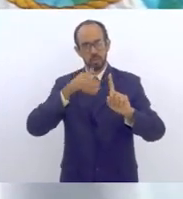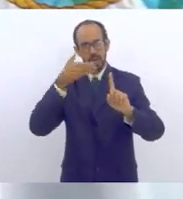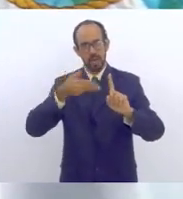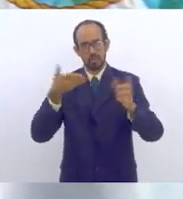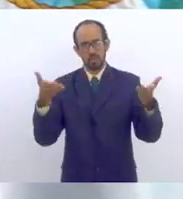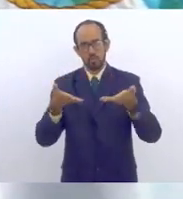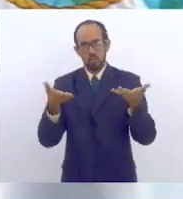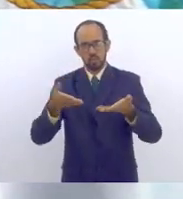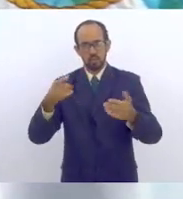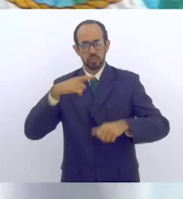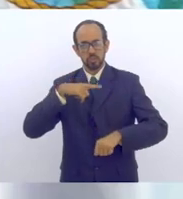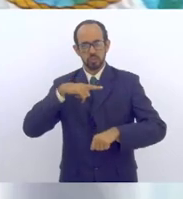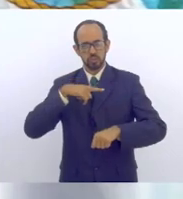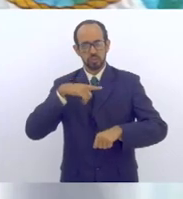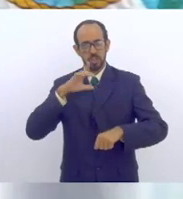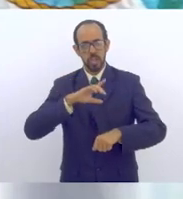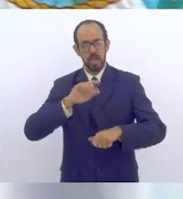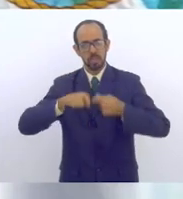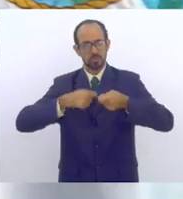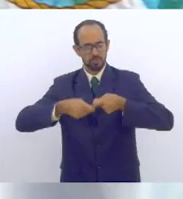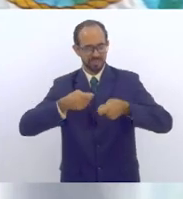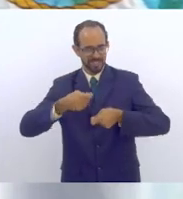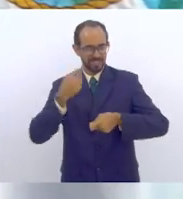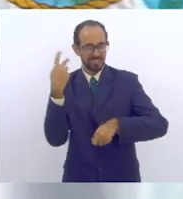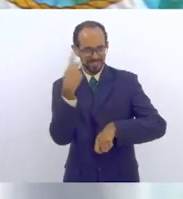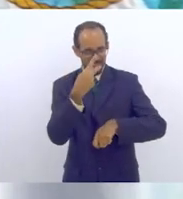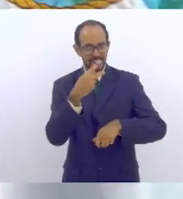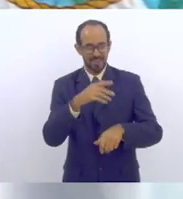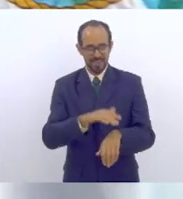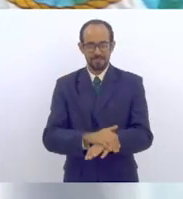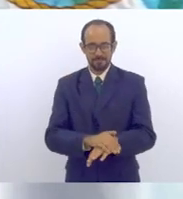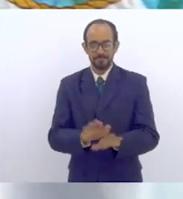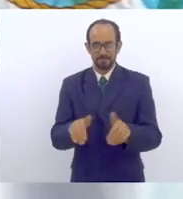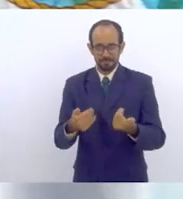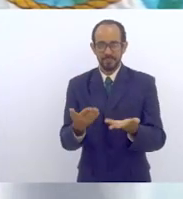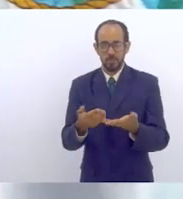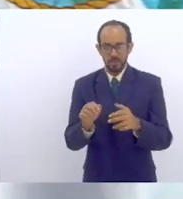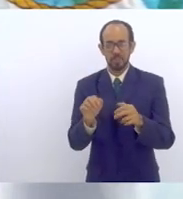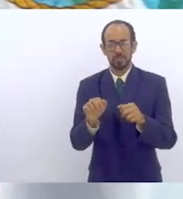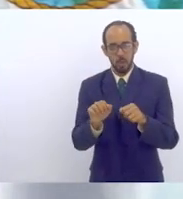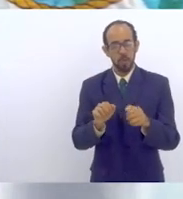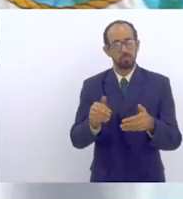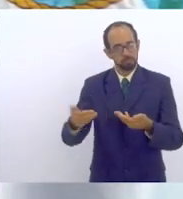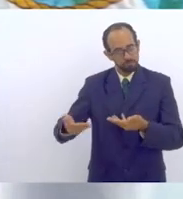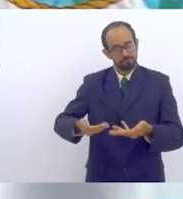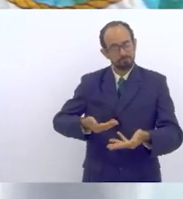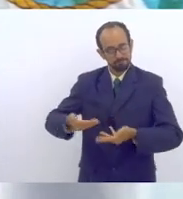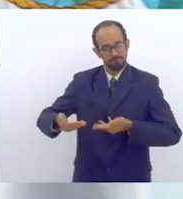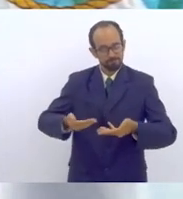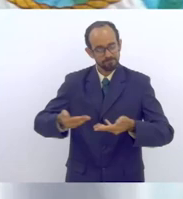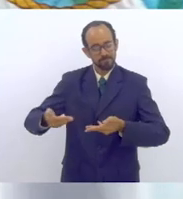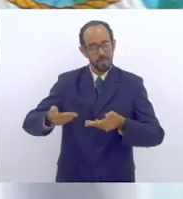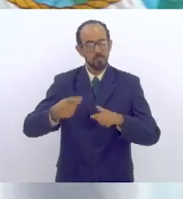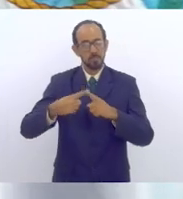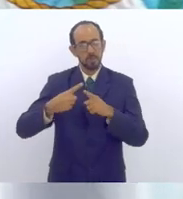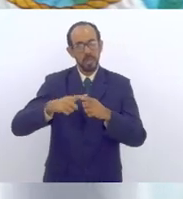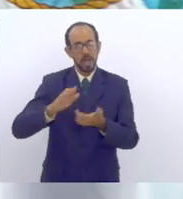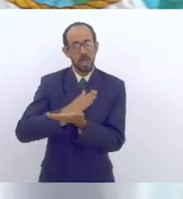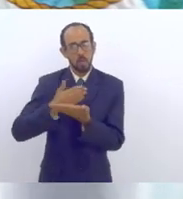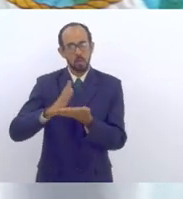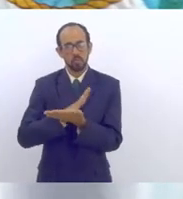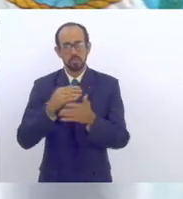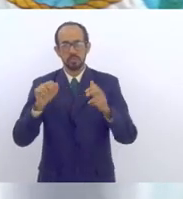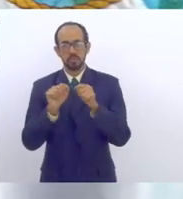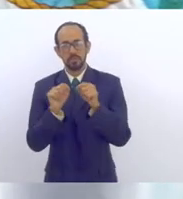forma o comando dela então eu tô é revezando um pouquinho essas homenagens tem pessoas que nós vamos fazer